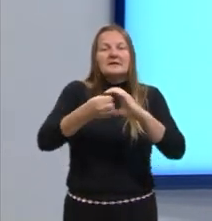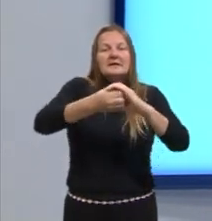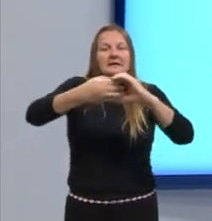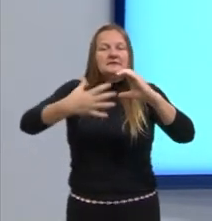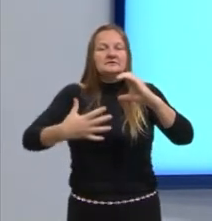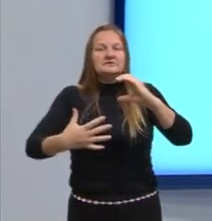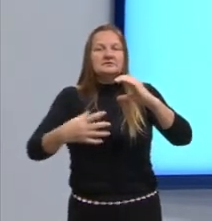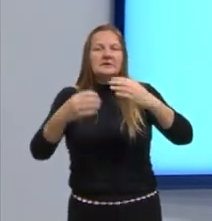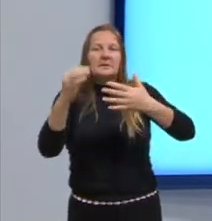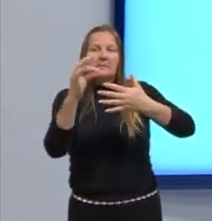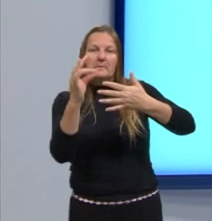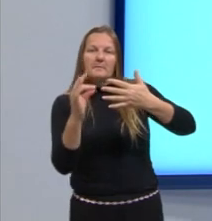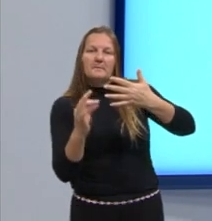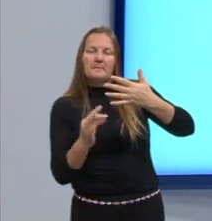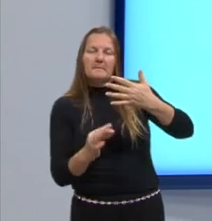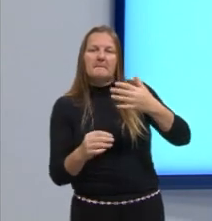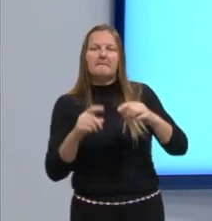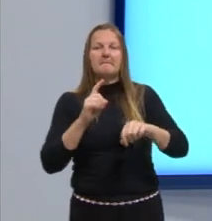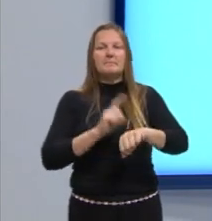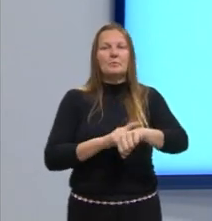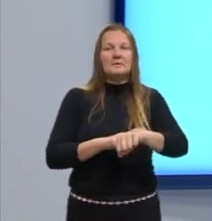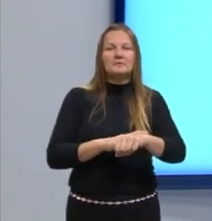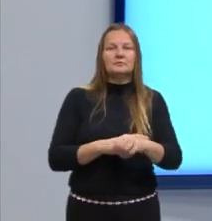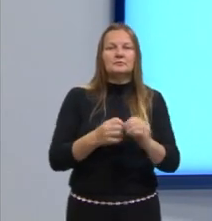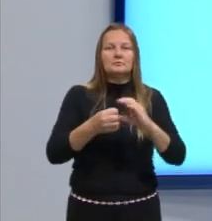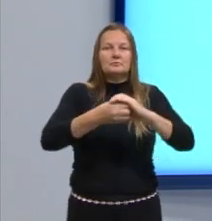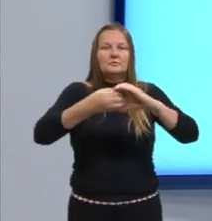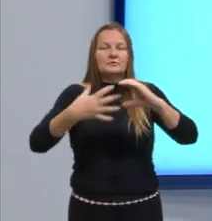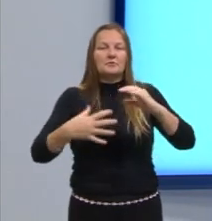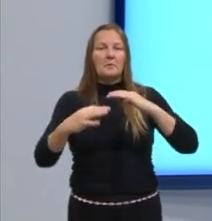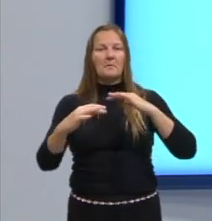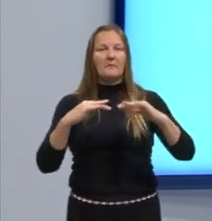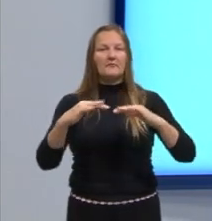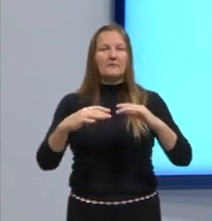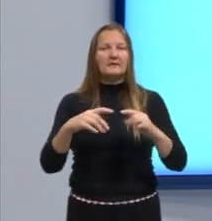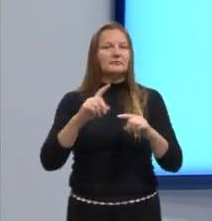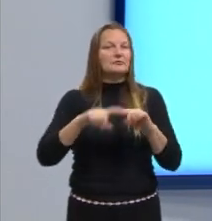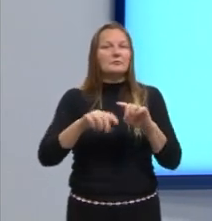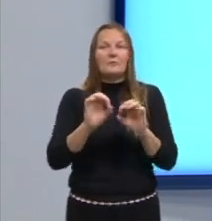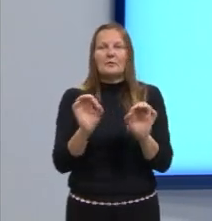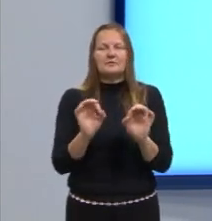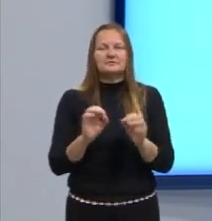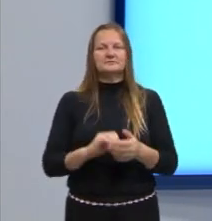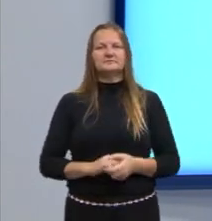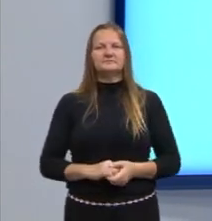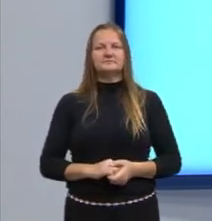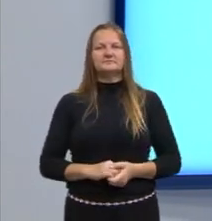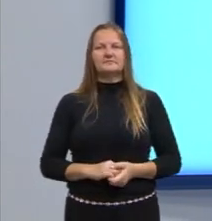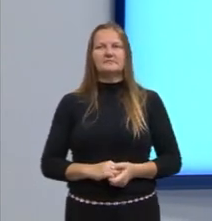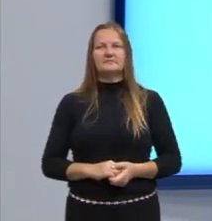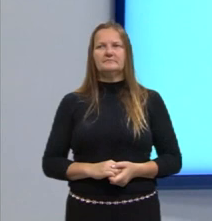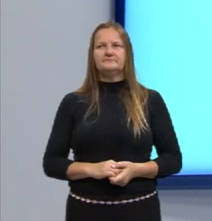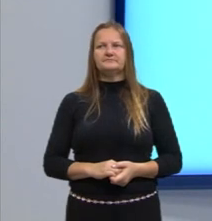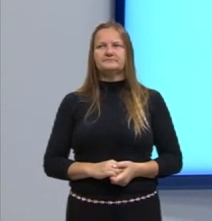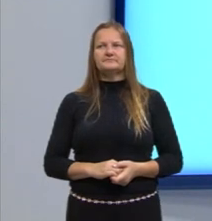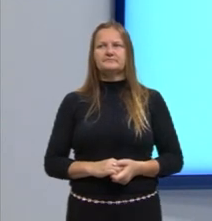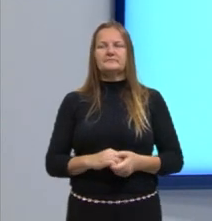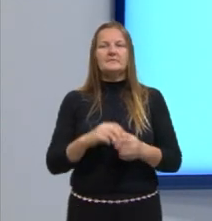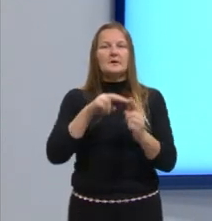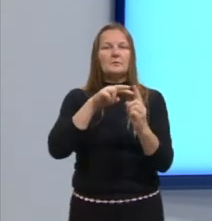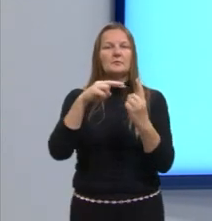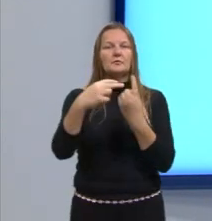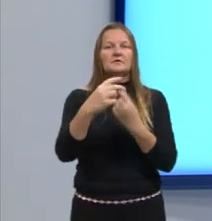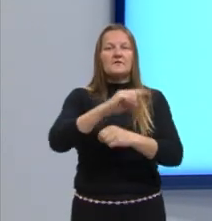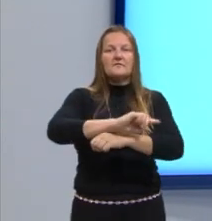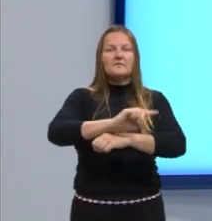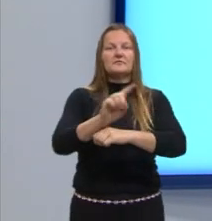dinâmicas ao mesmo tempo né propriedades do movimento é isso que quer dizer dinâmico Como a posição a